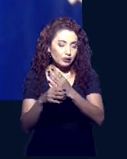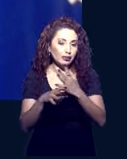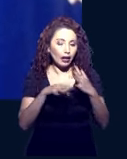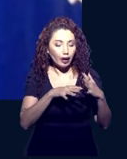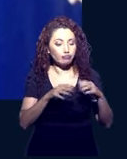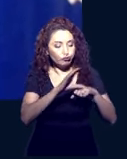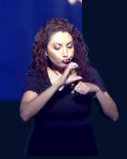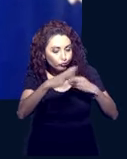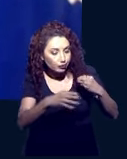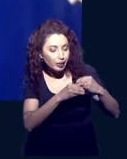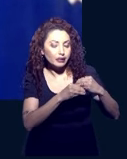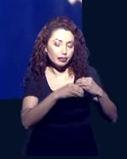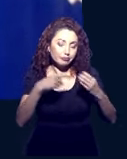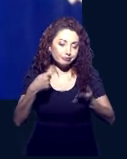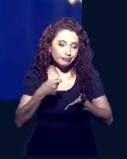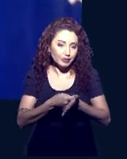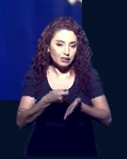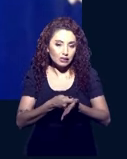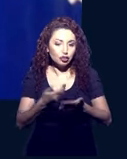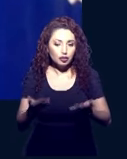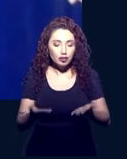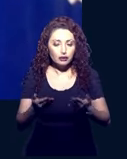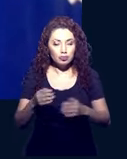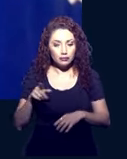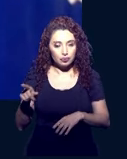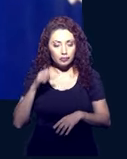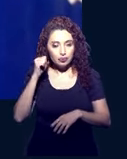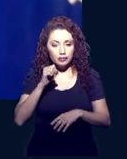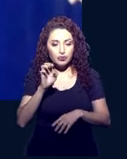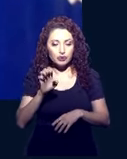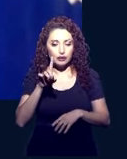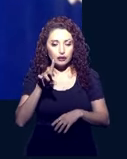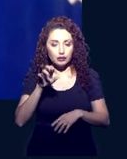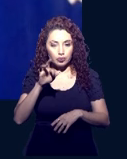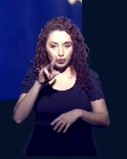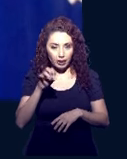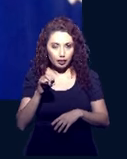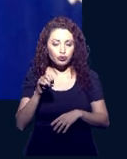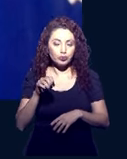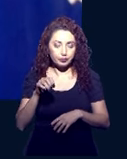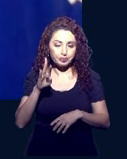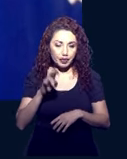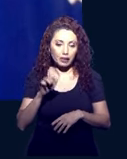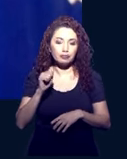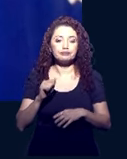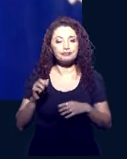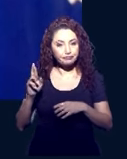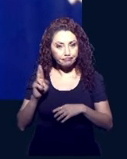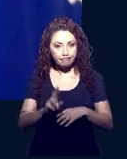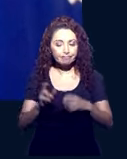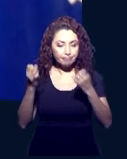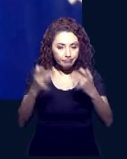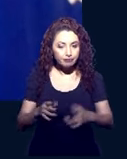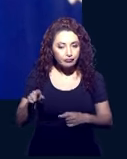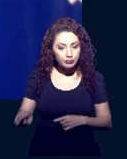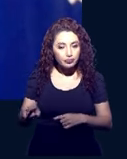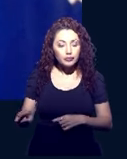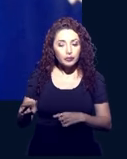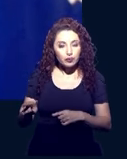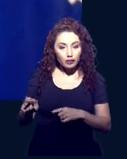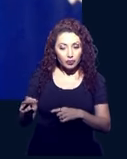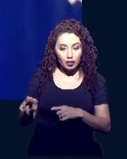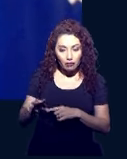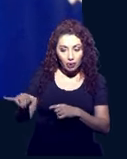considero que as modificações do Senador Eduardo Braga como relator sendo apreciadas na comissão de constituição e justiça com toda Liberdade inclusive de